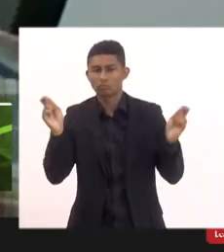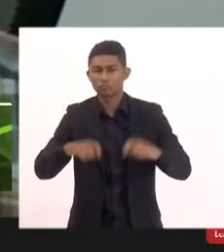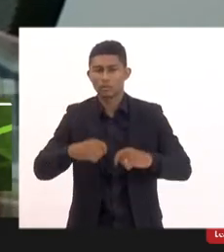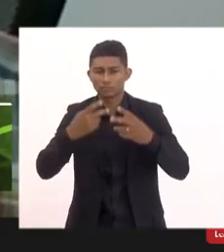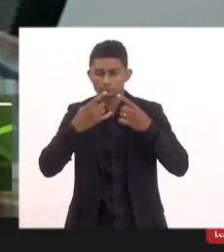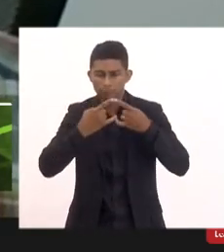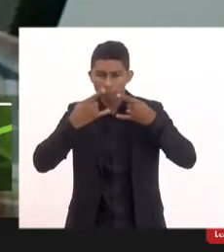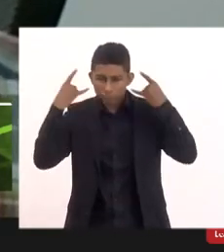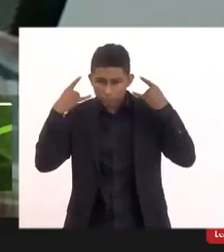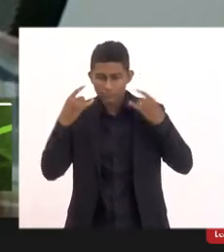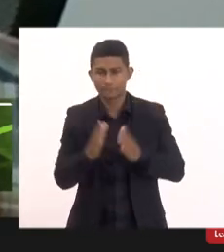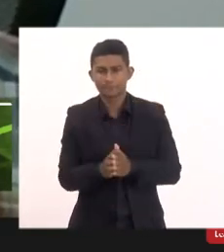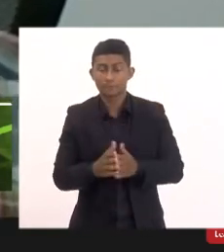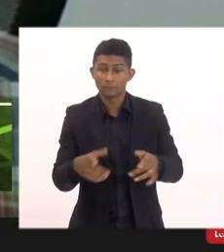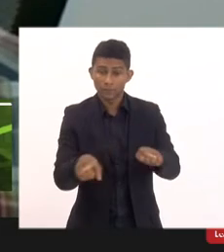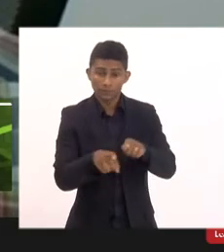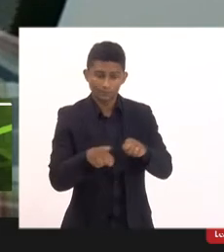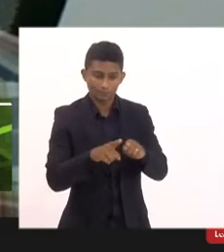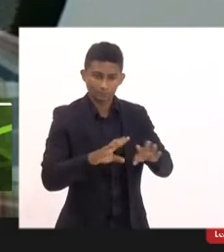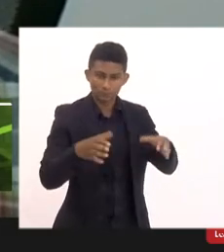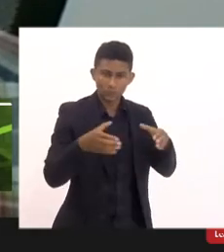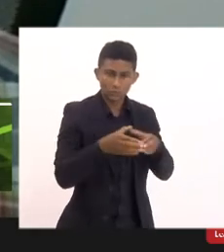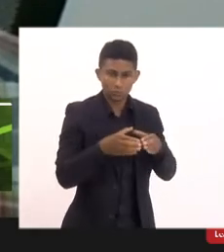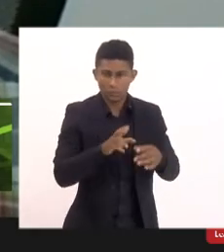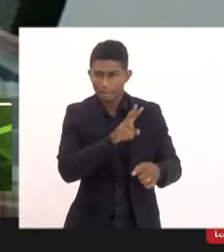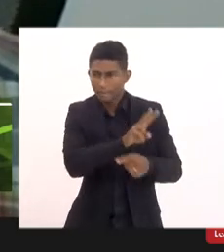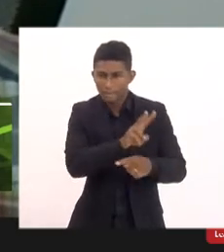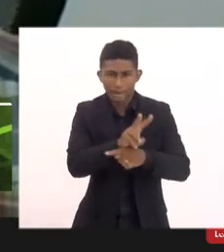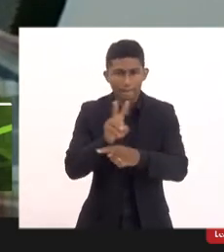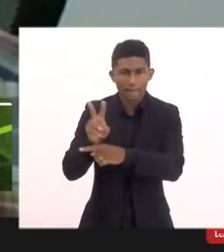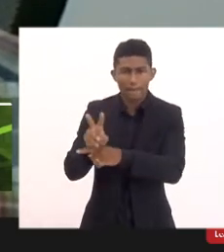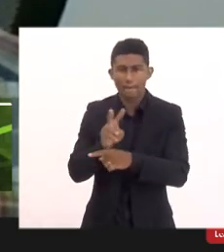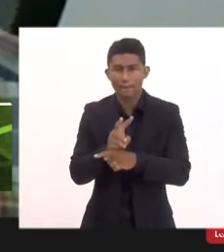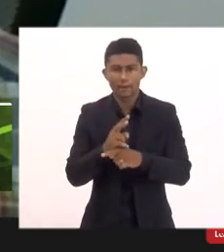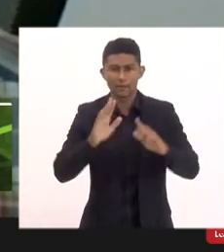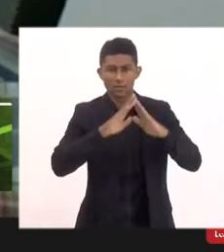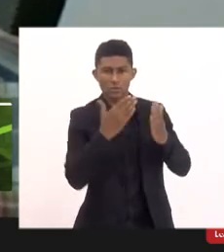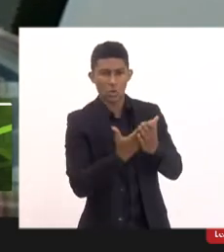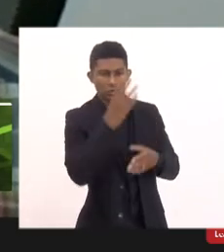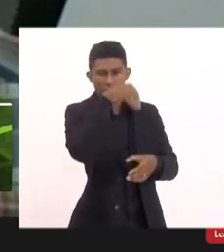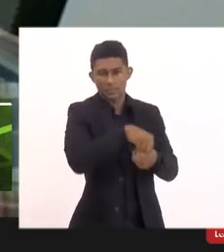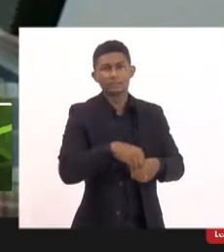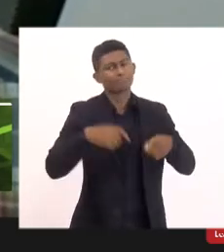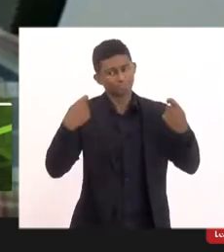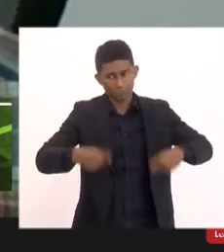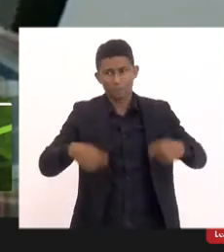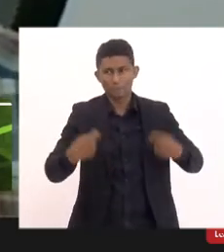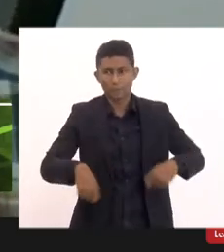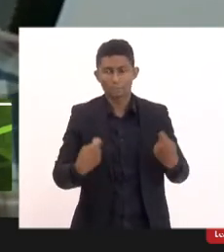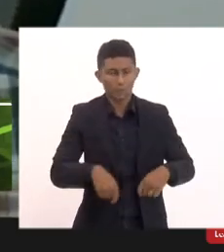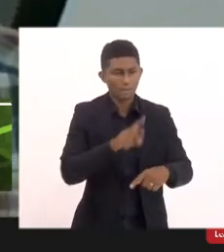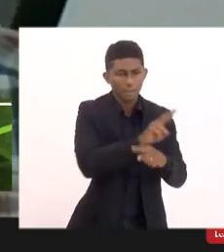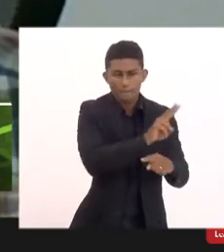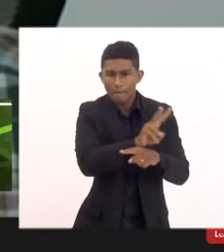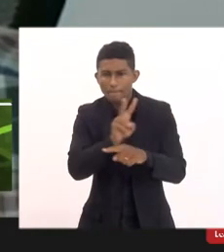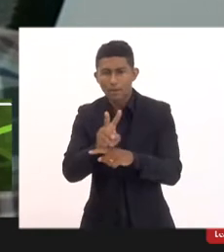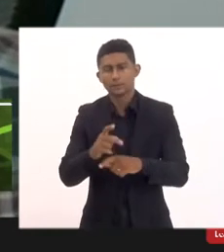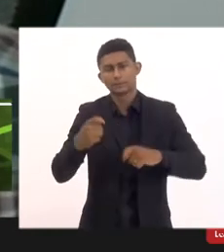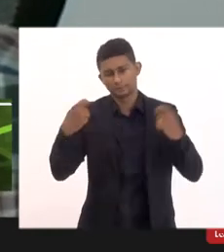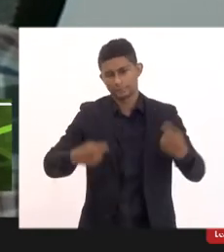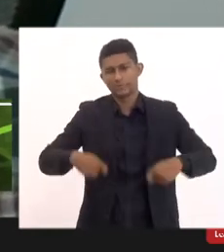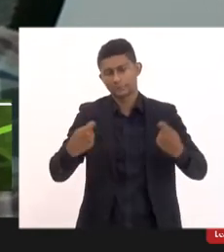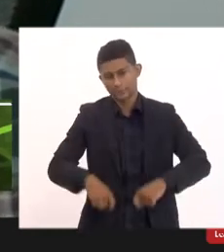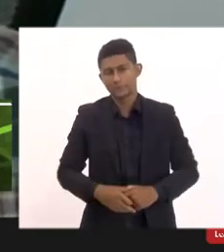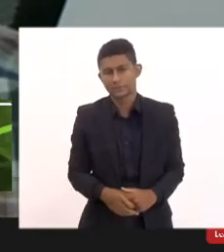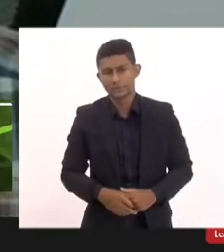vigilância e monitoramento, né? Dentro dos ambientes escolares. Tem que ter uma política, um gerenciamento disso. Aí seria bom